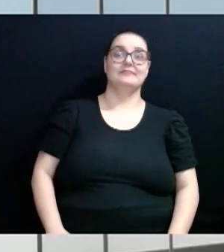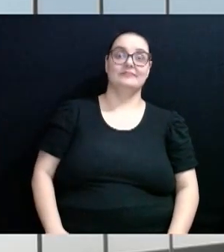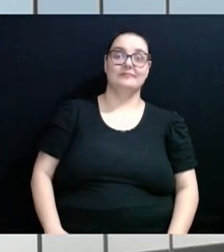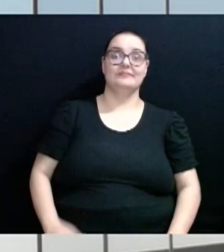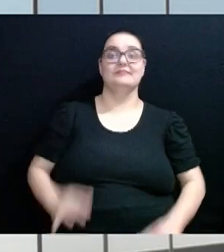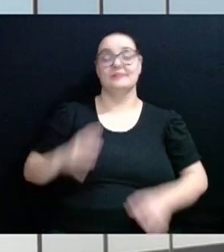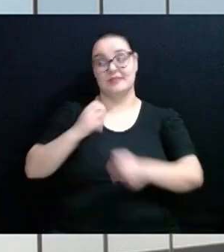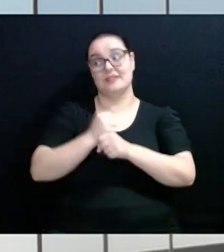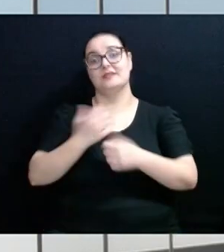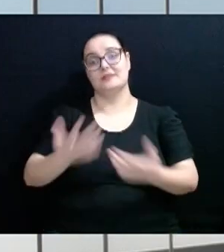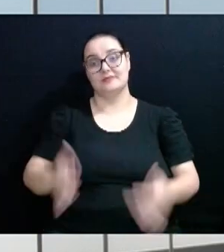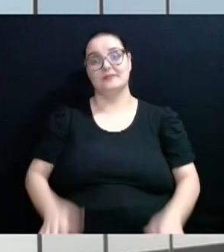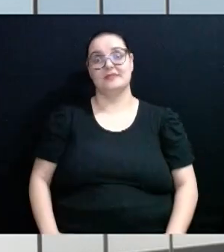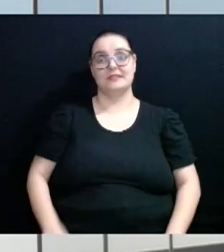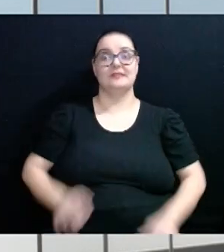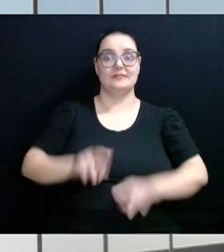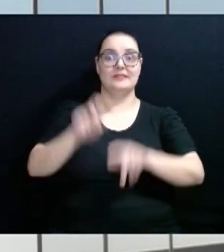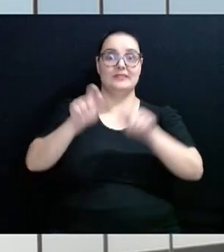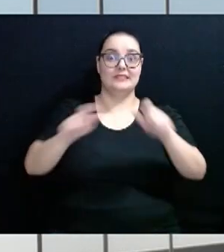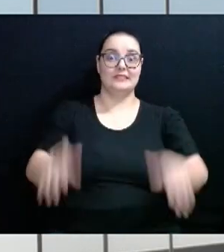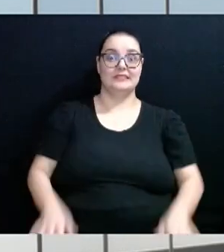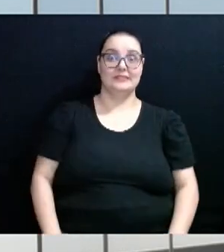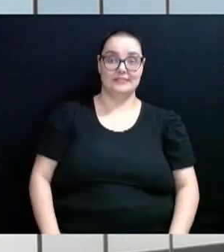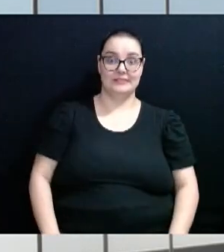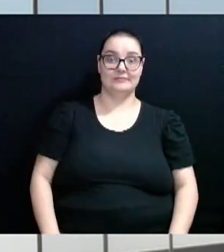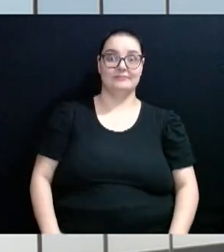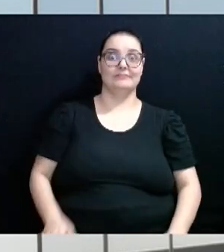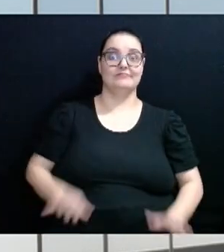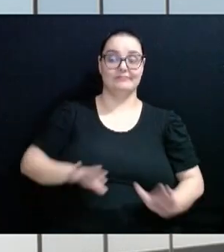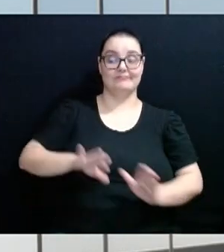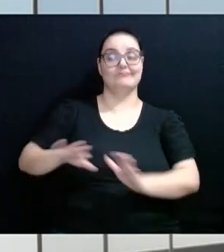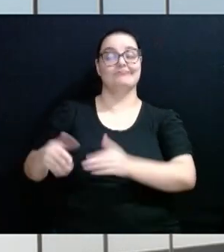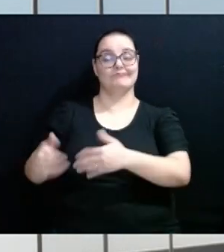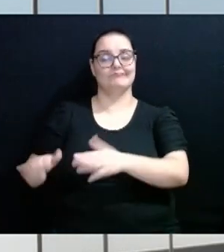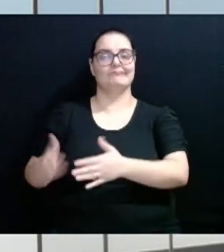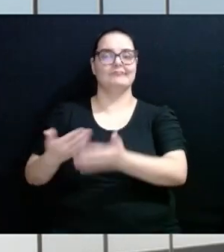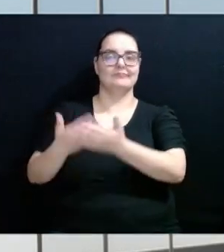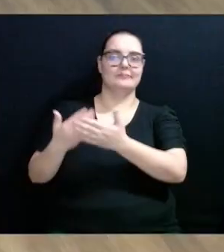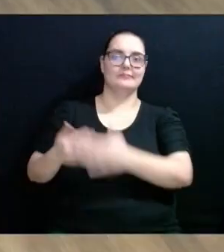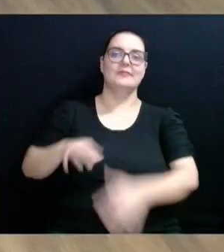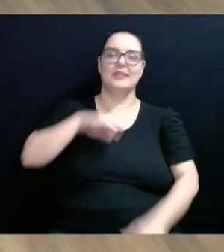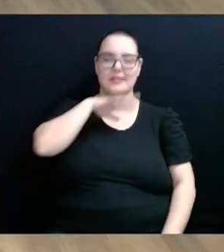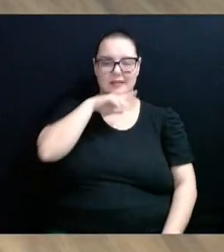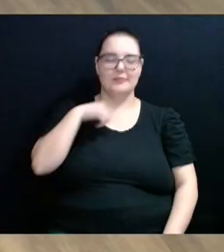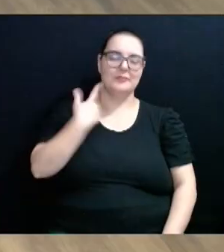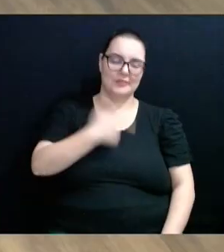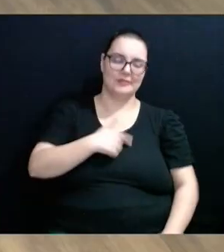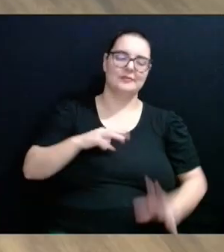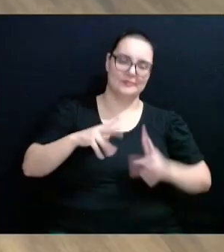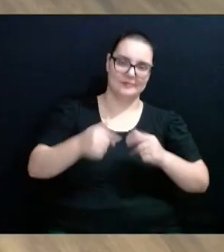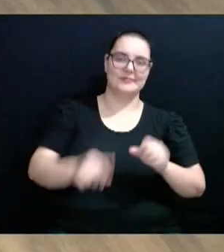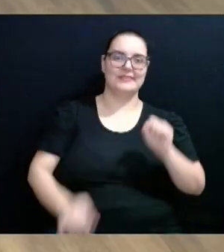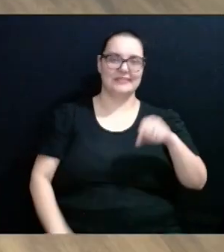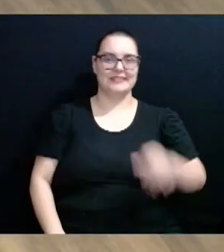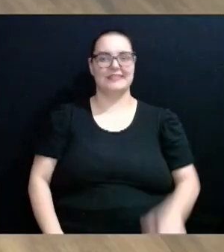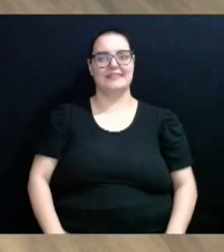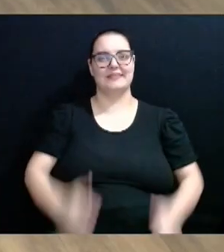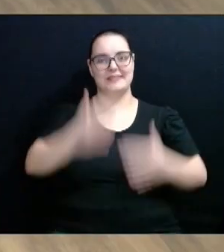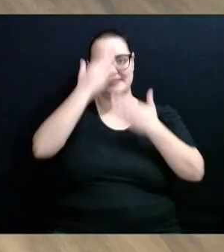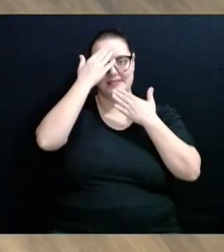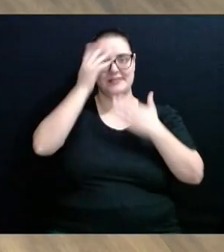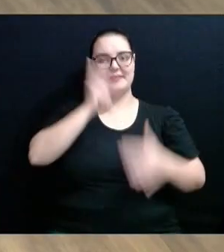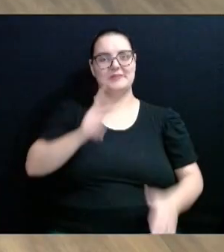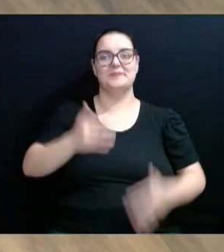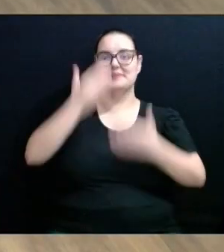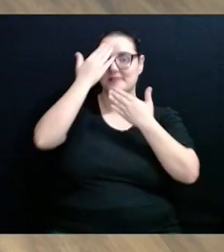muita gente tem, né, deixado de fazer a lição de casa. Isso é muito ruim para todos nós, né? Sim. Obrigada, professor. Obrigada a